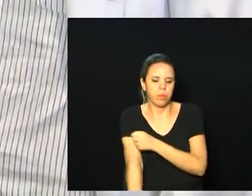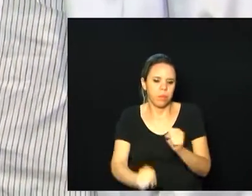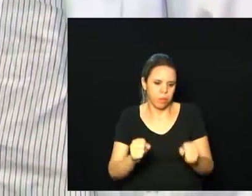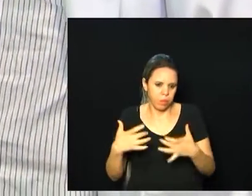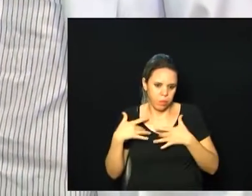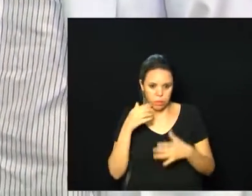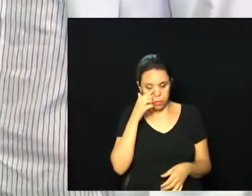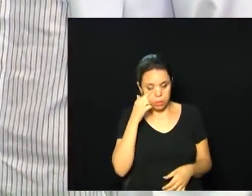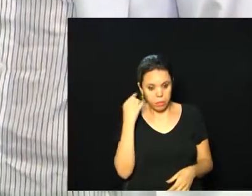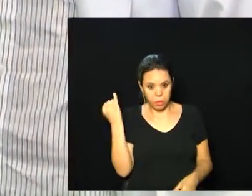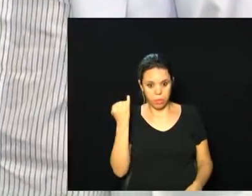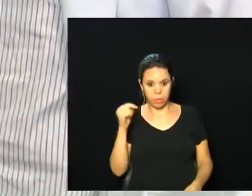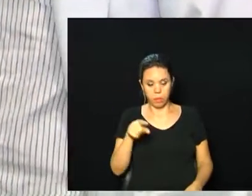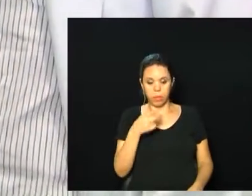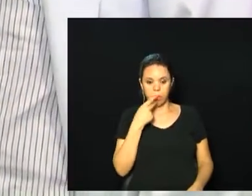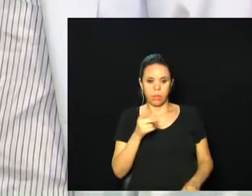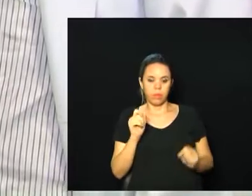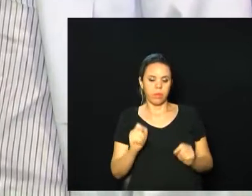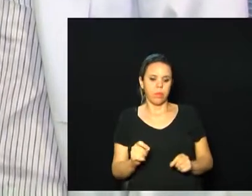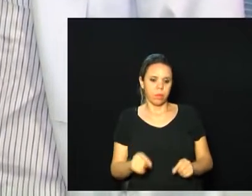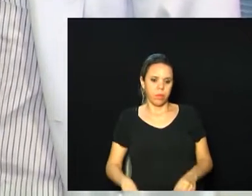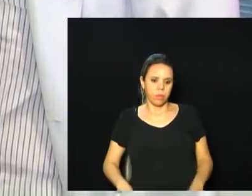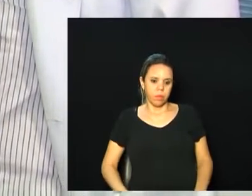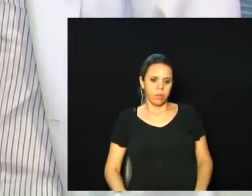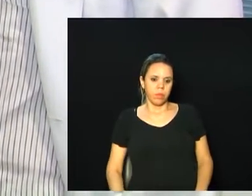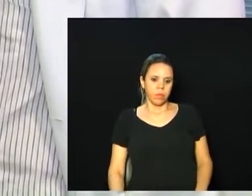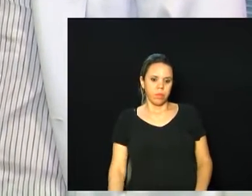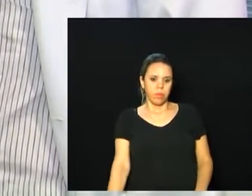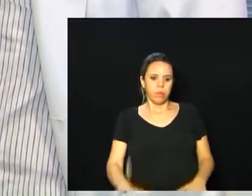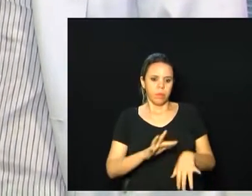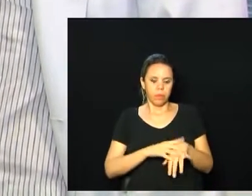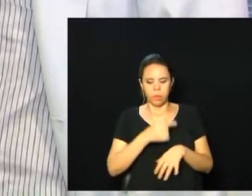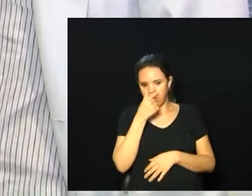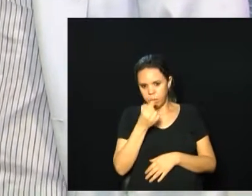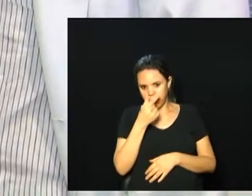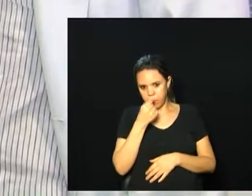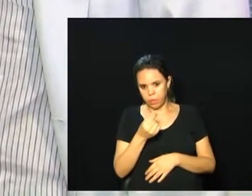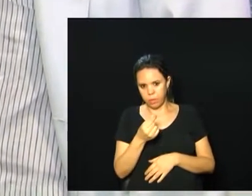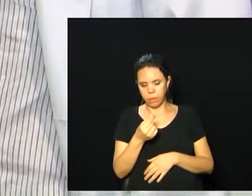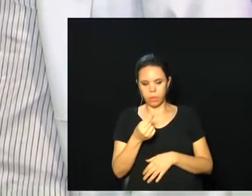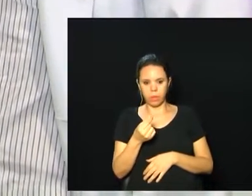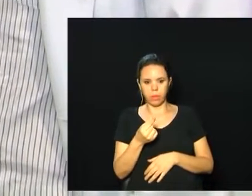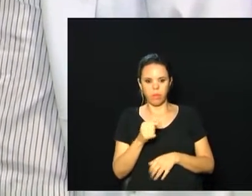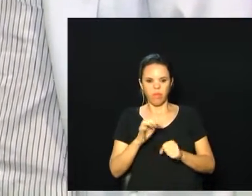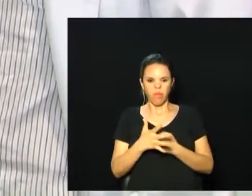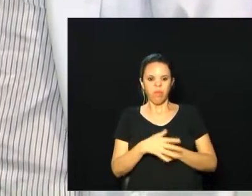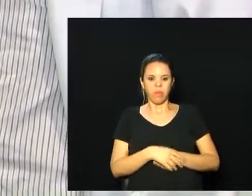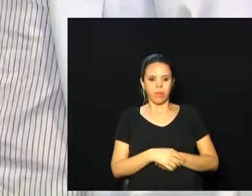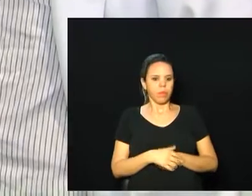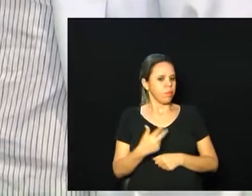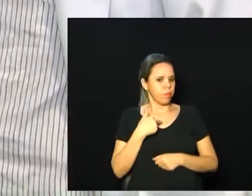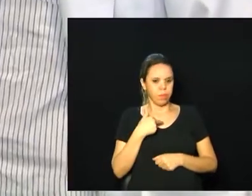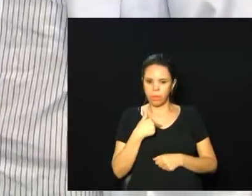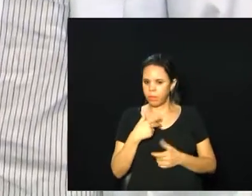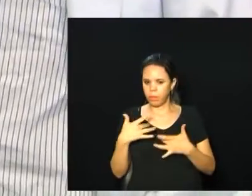doar. Isso é importante que o senhor falou. Quem tiver, portanto, com sintomas de gripe, não é, da própria Covid-19, não é